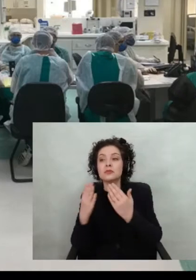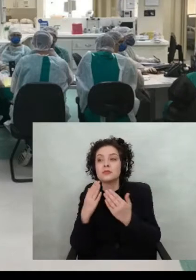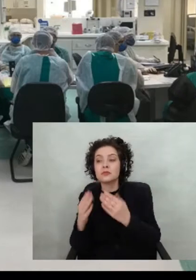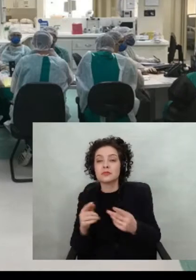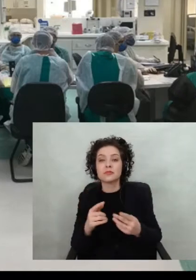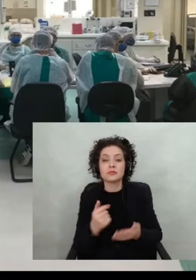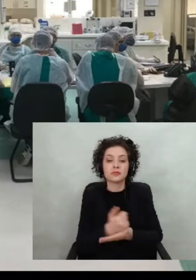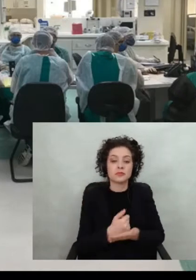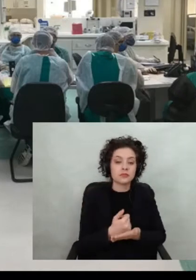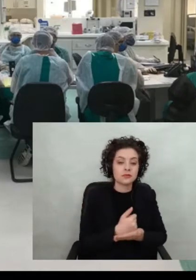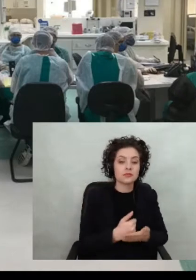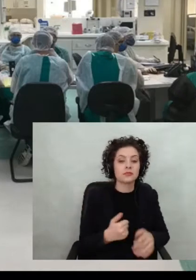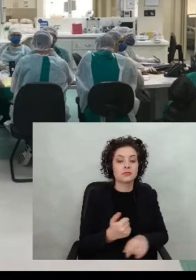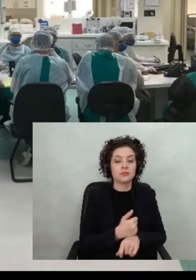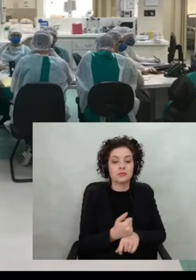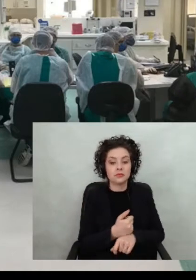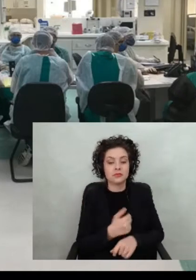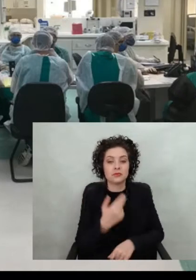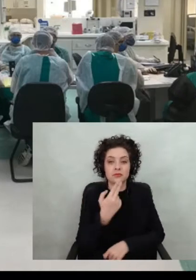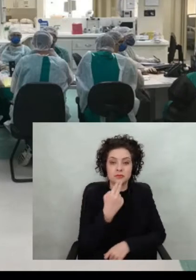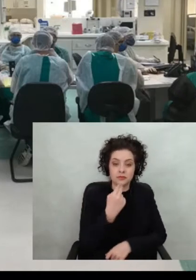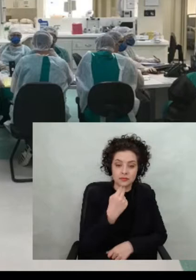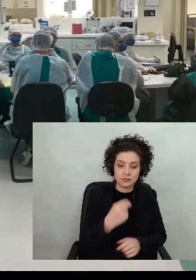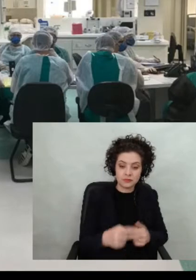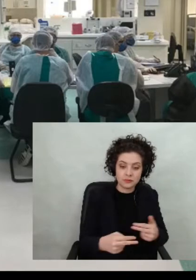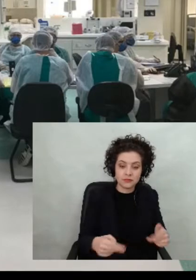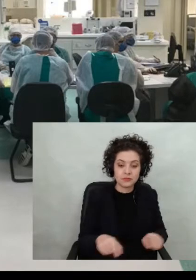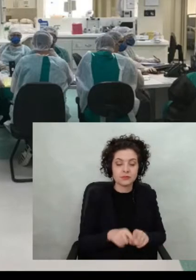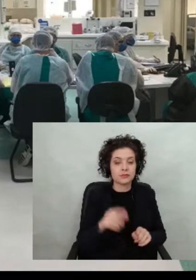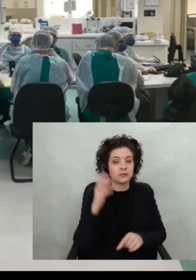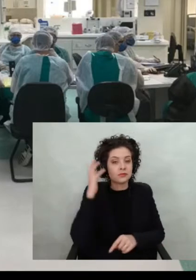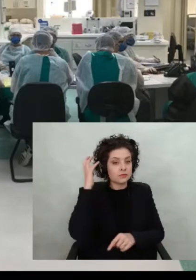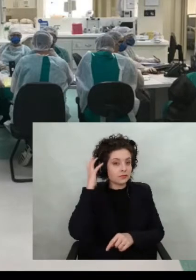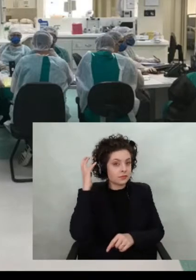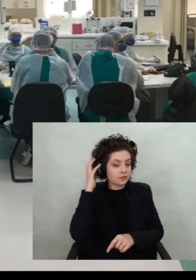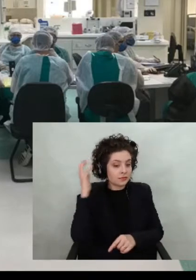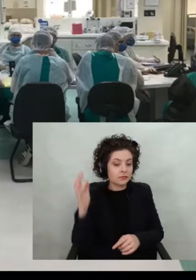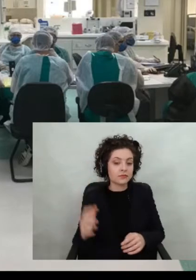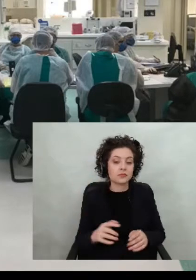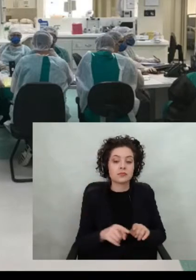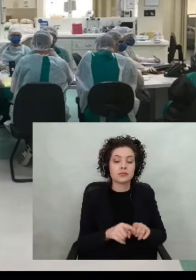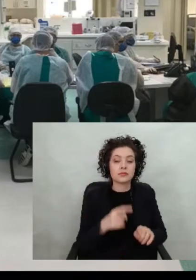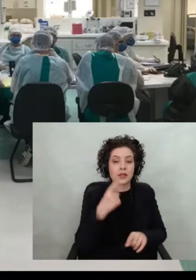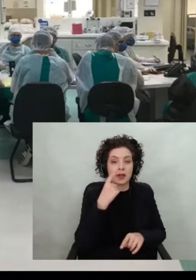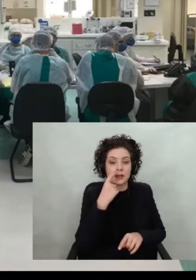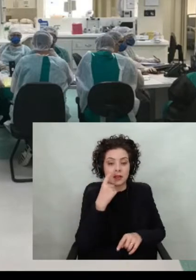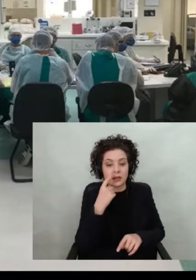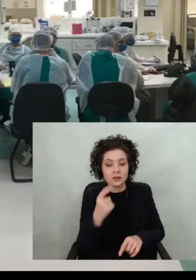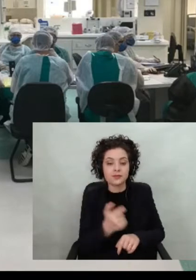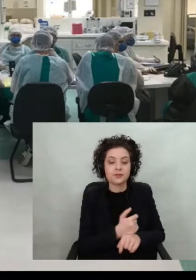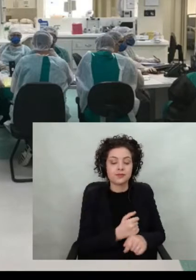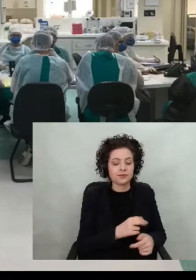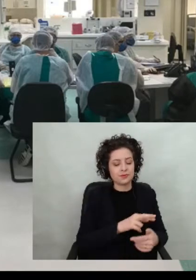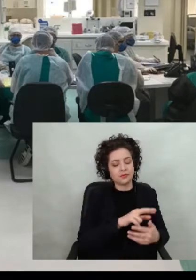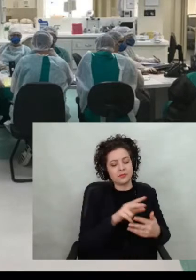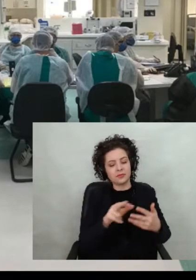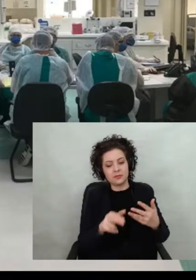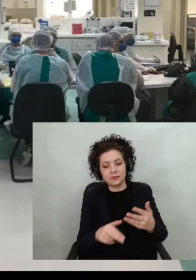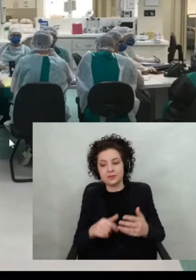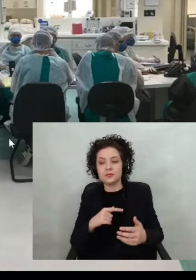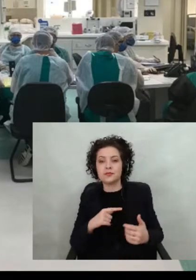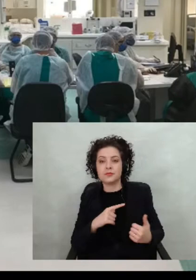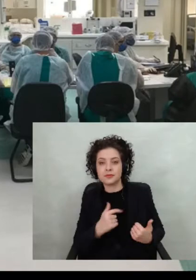farmacêuticos, nutricionistas, fonoaudiólogos, odontologistas, ou seja, todo o suporte que esta equipe